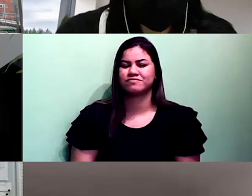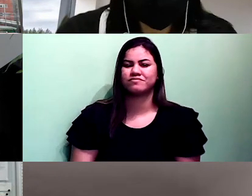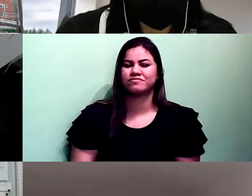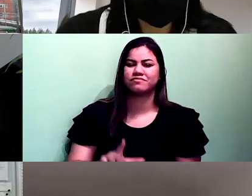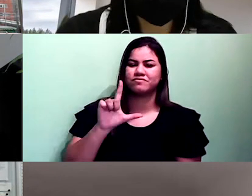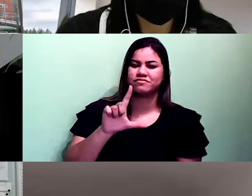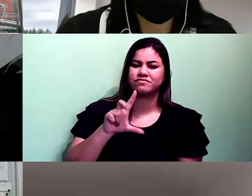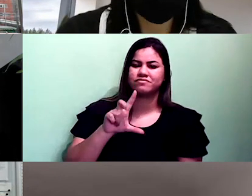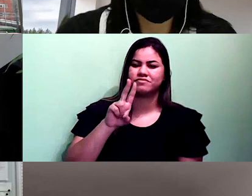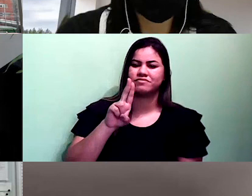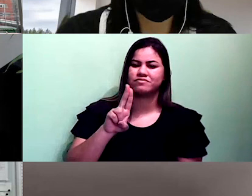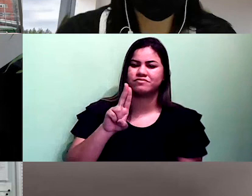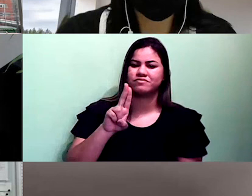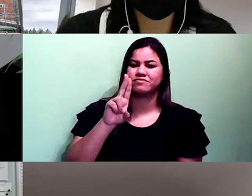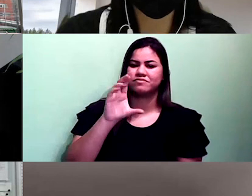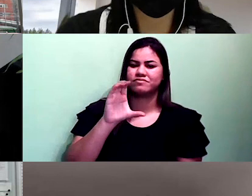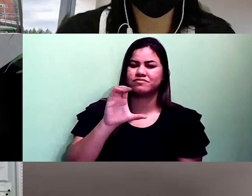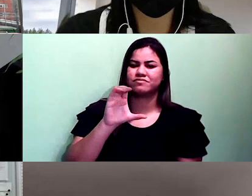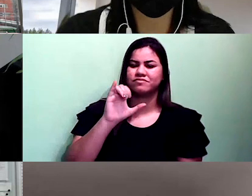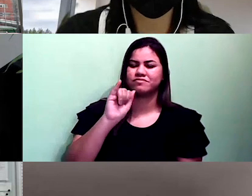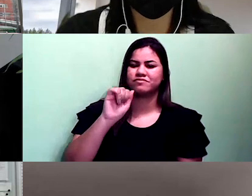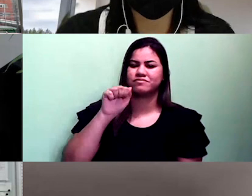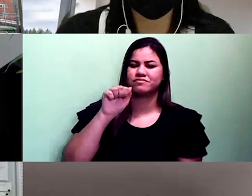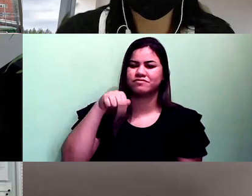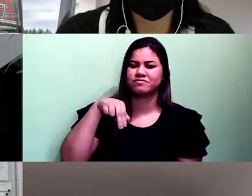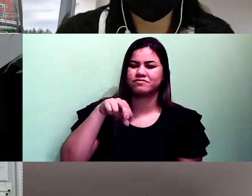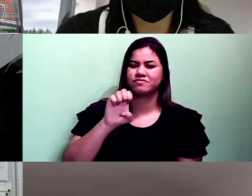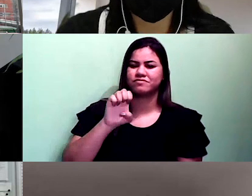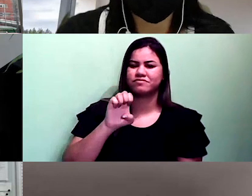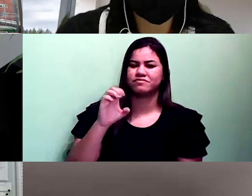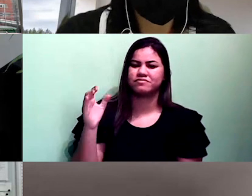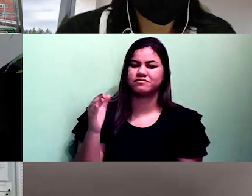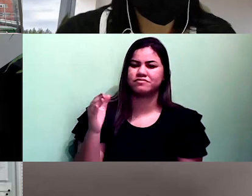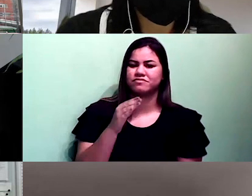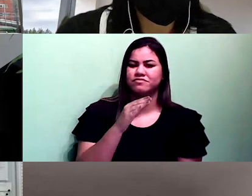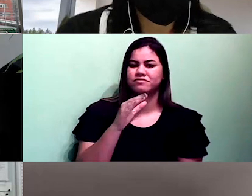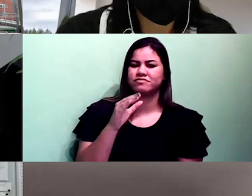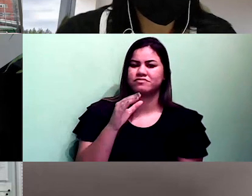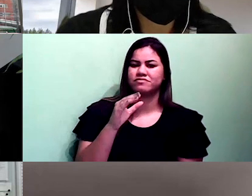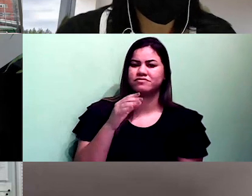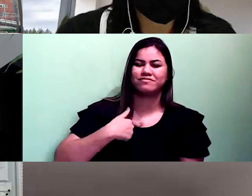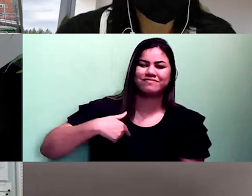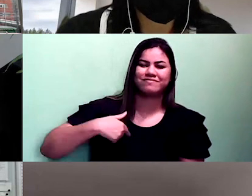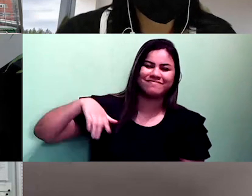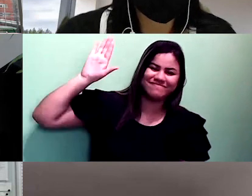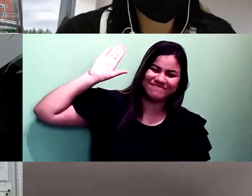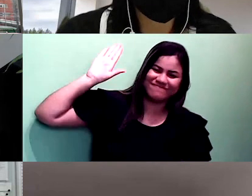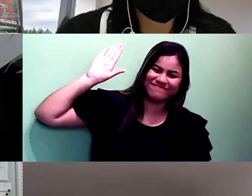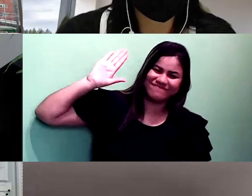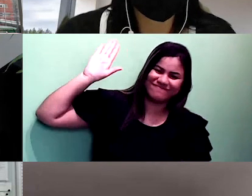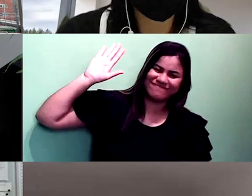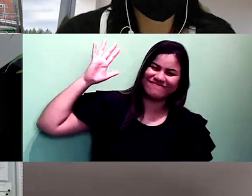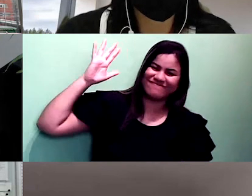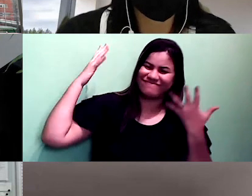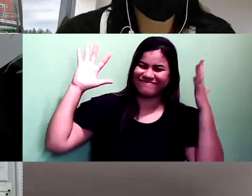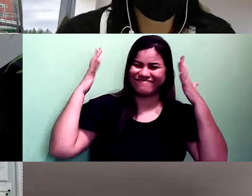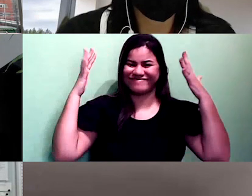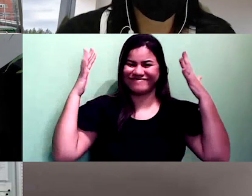Luciane Caixeta Araújo dos Santos de Souza. Estou aqui!